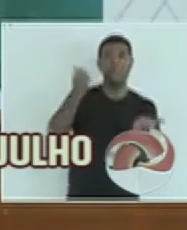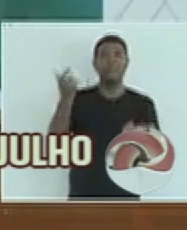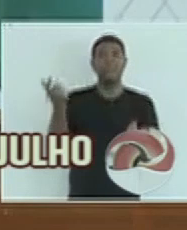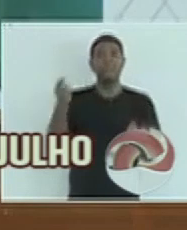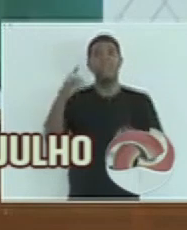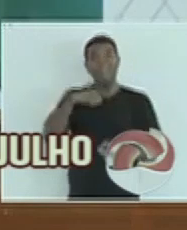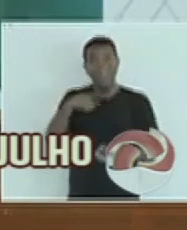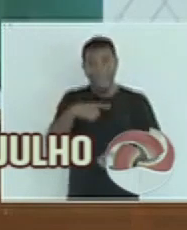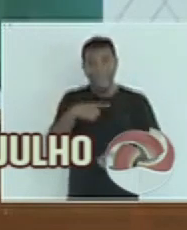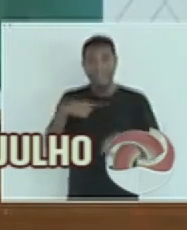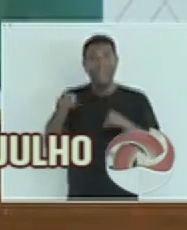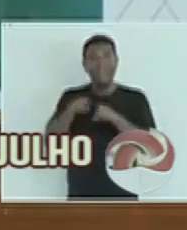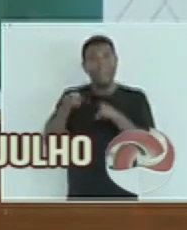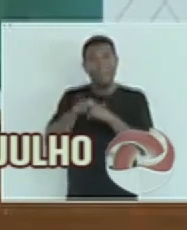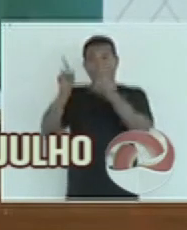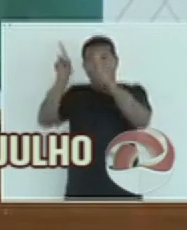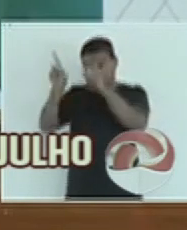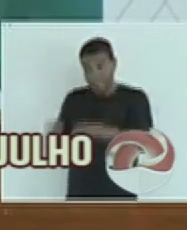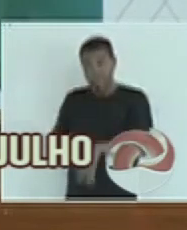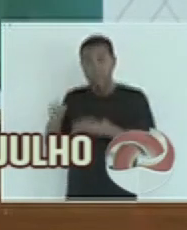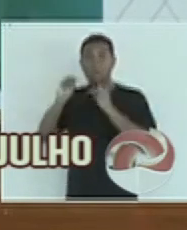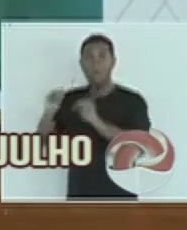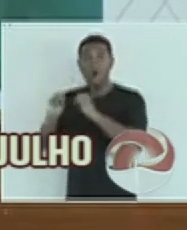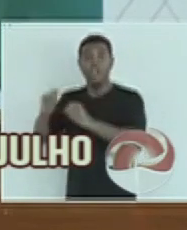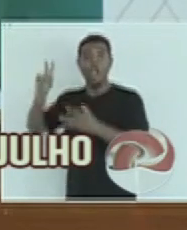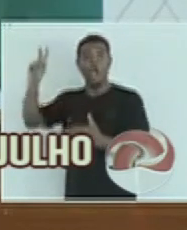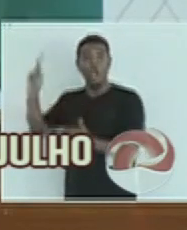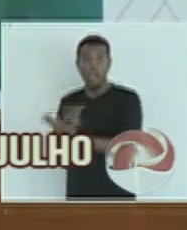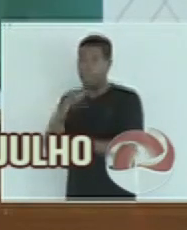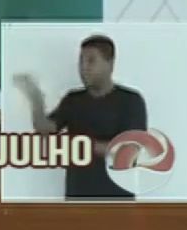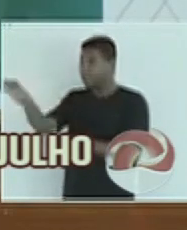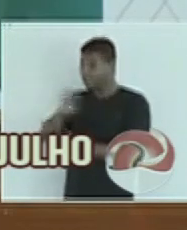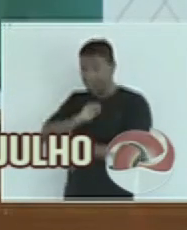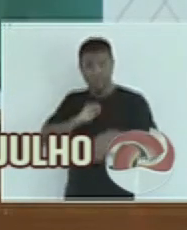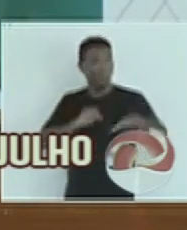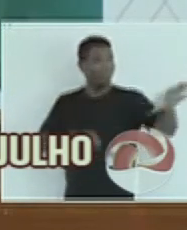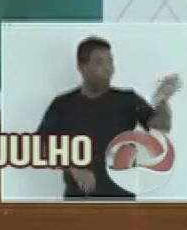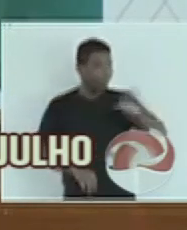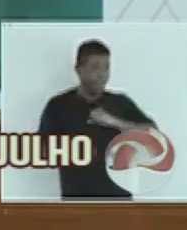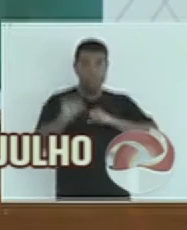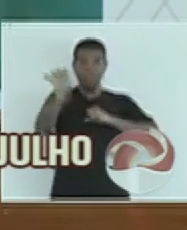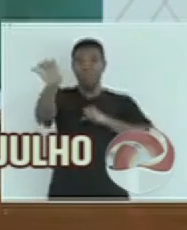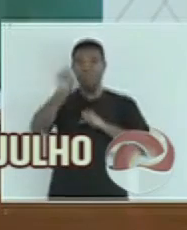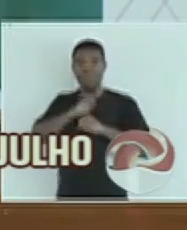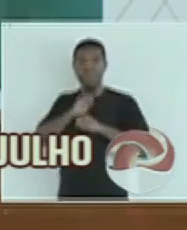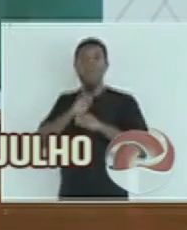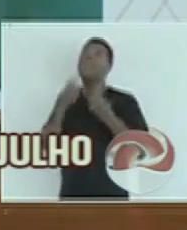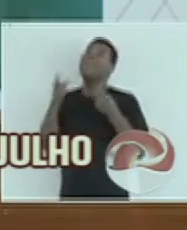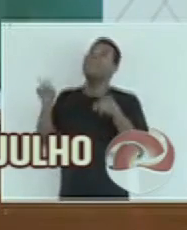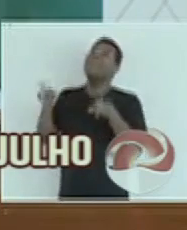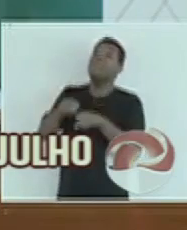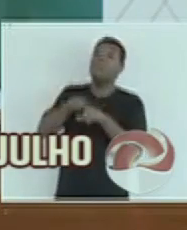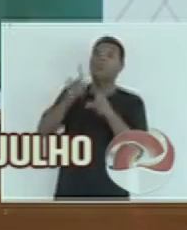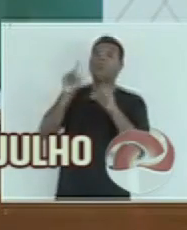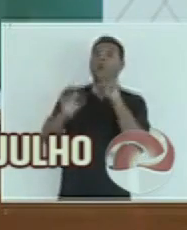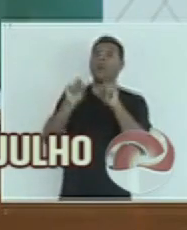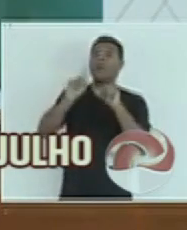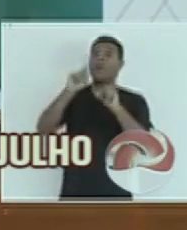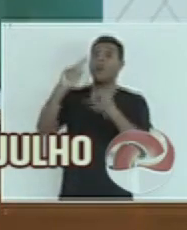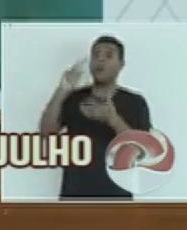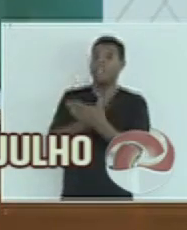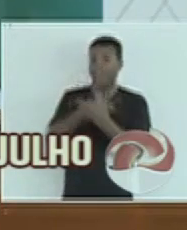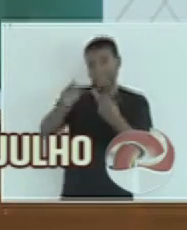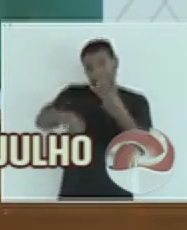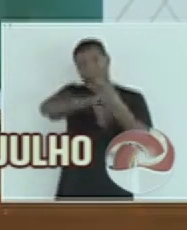do risco das pessoas contraírem o Covid, ou também ter uma mudança no sentido do isolamento ser maior e de nós